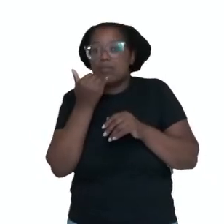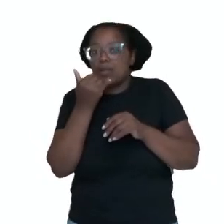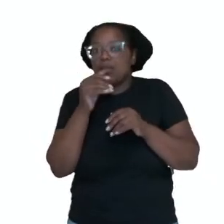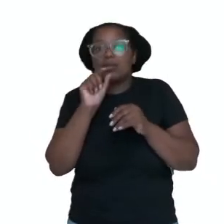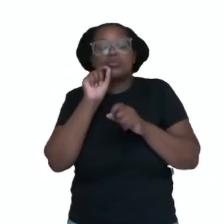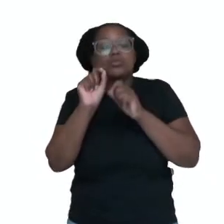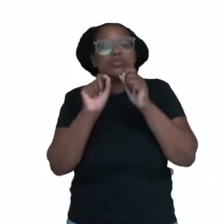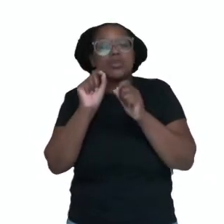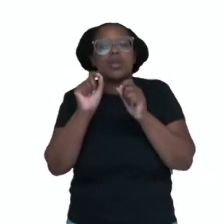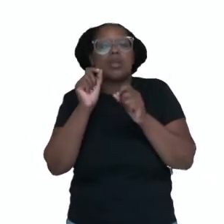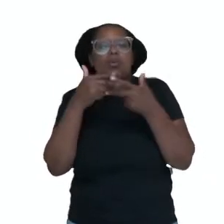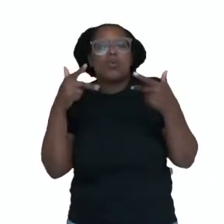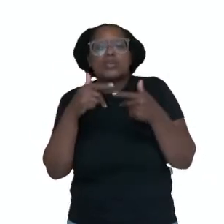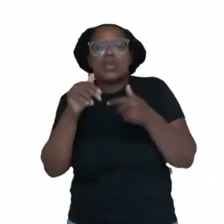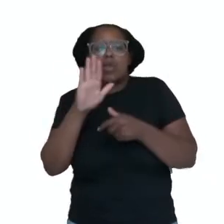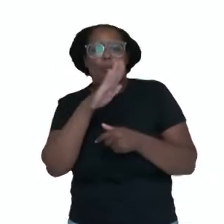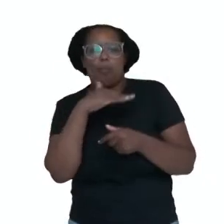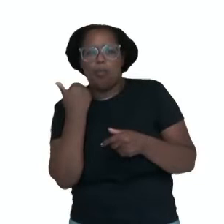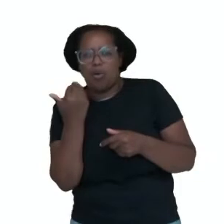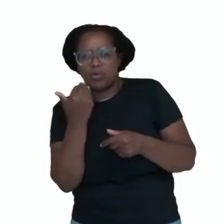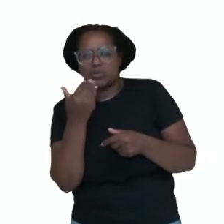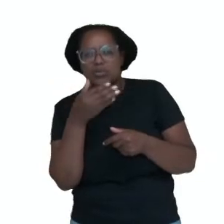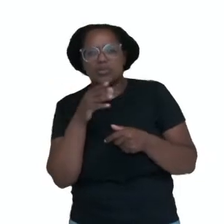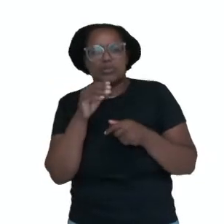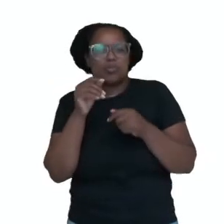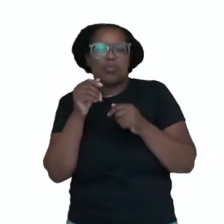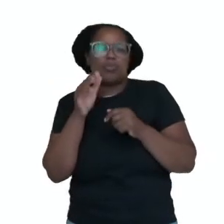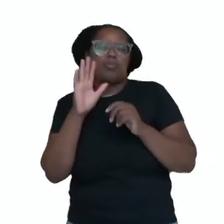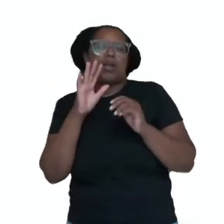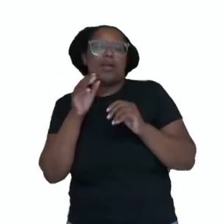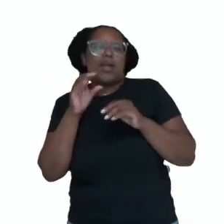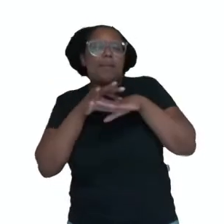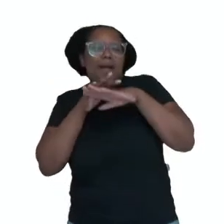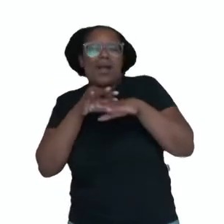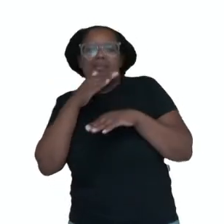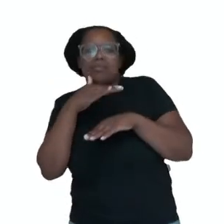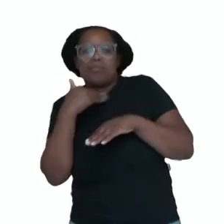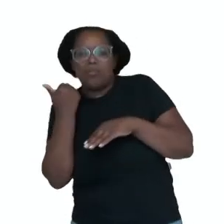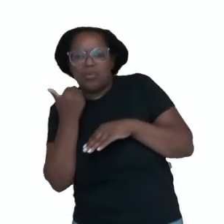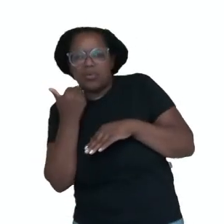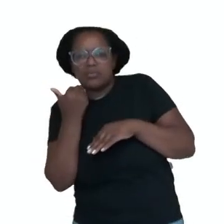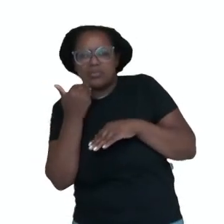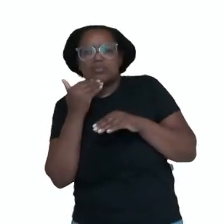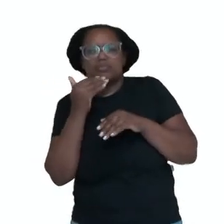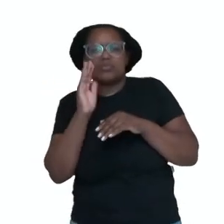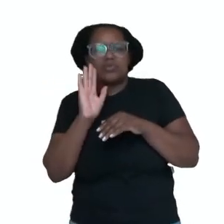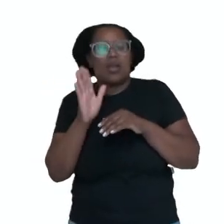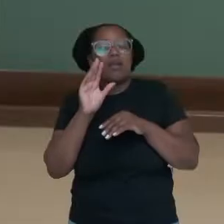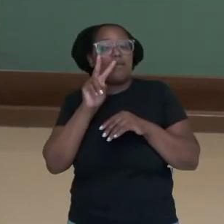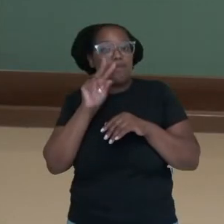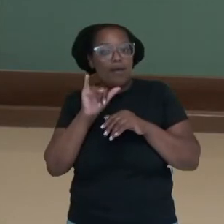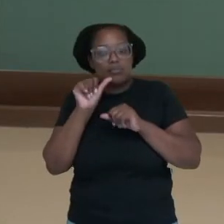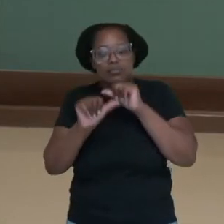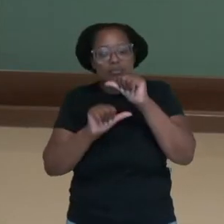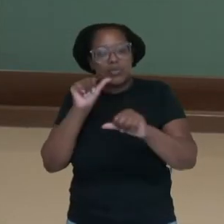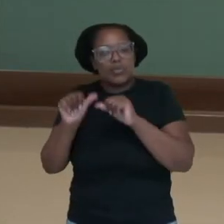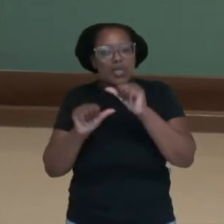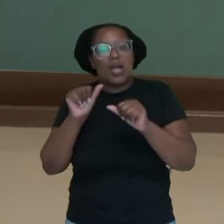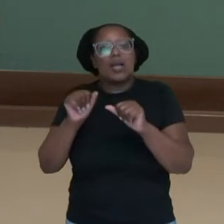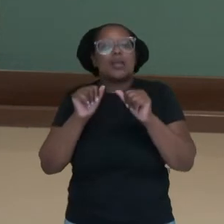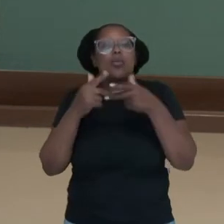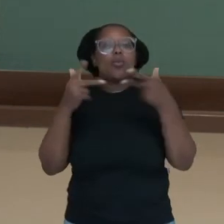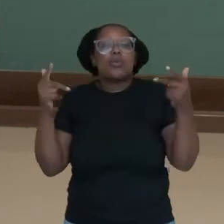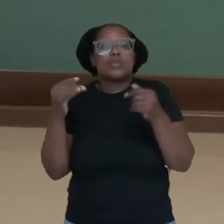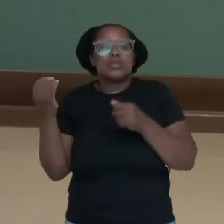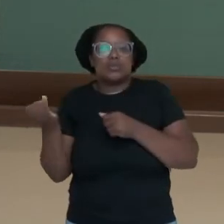organismos mortos ou dos seus resíduos que são deixados e vai transformar isso em